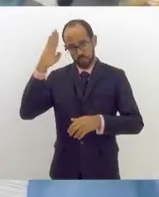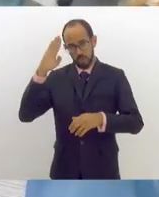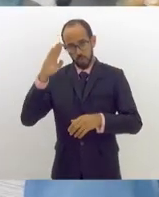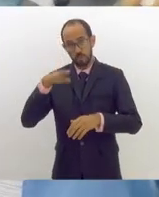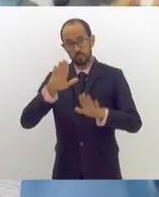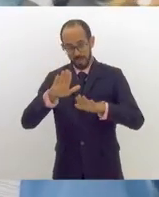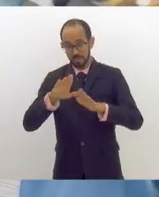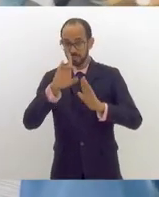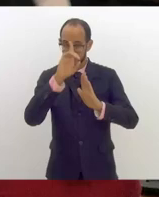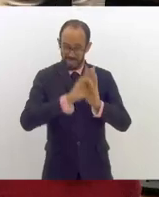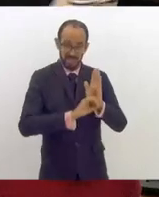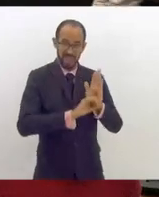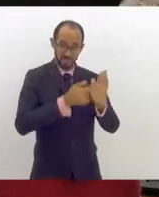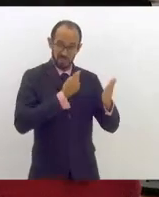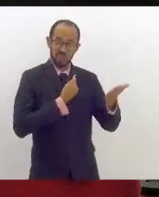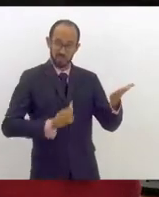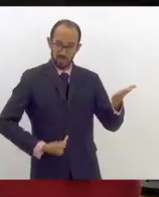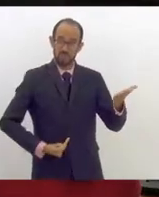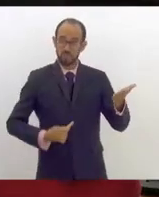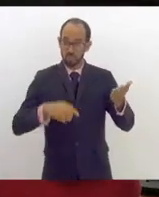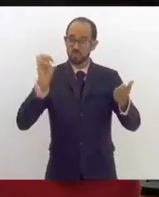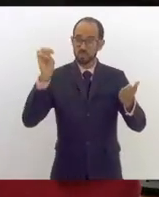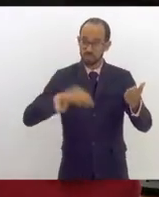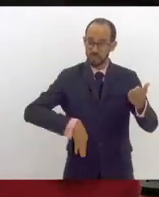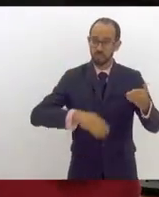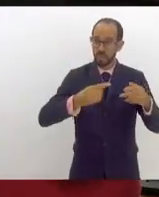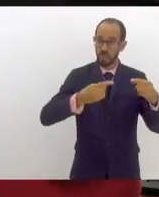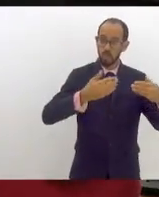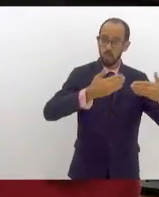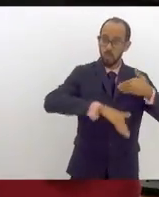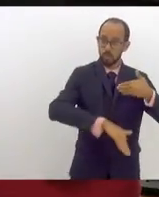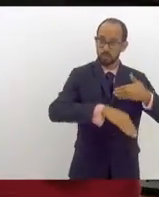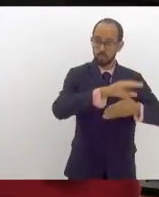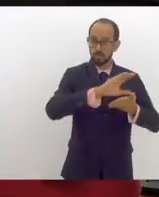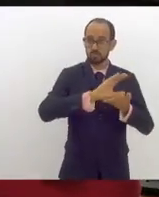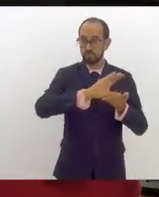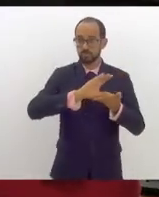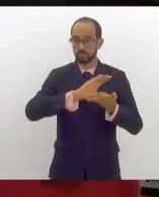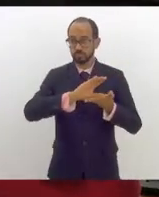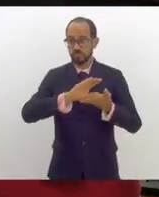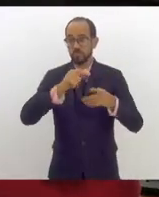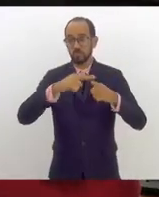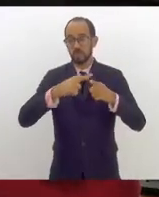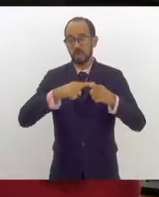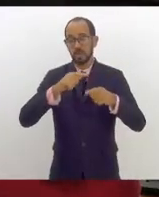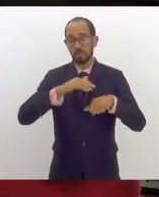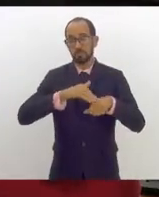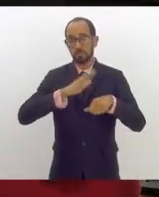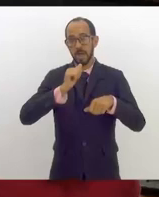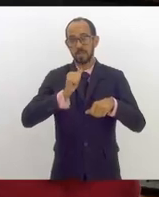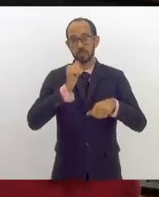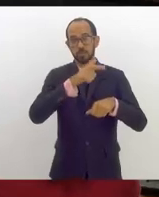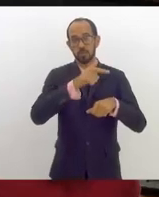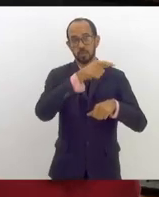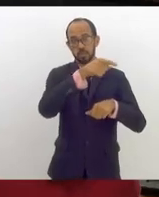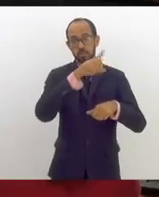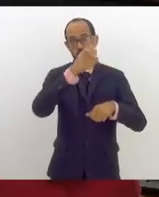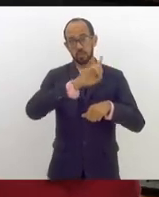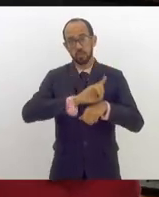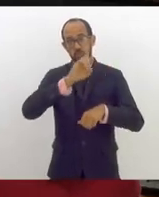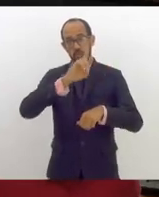o decreto na verdade senhor presidente é muito mais amplo do que o deputado Serginho diz